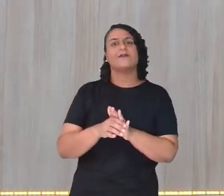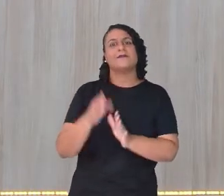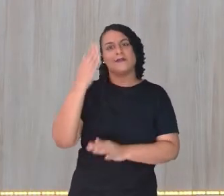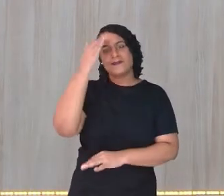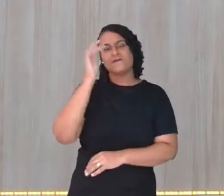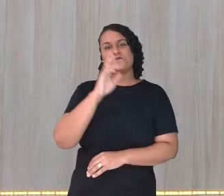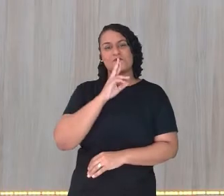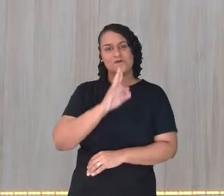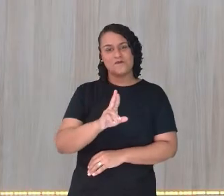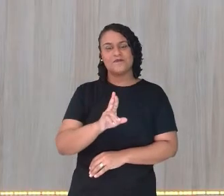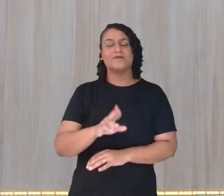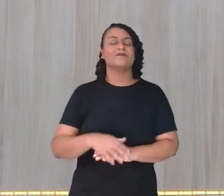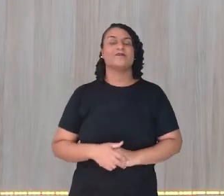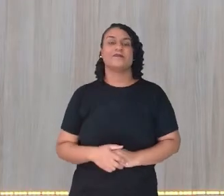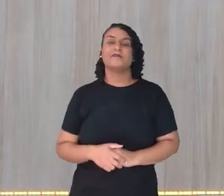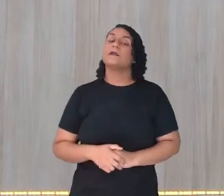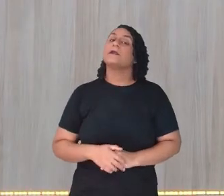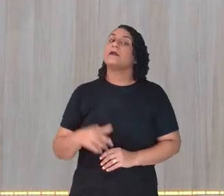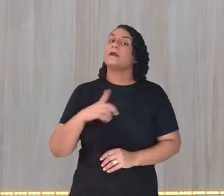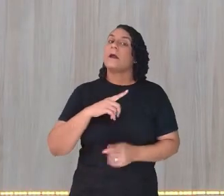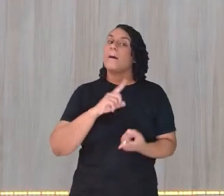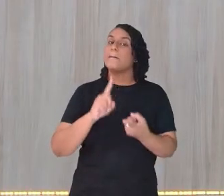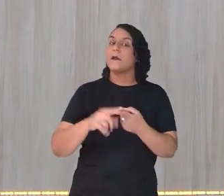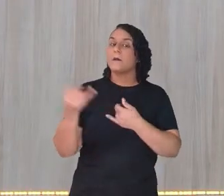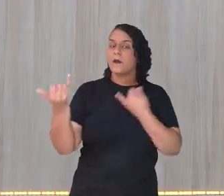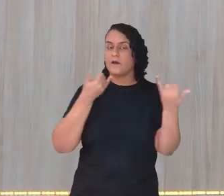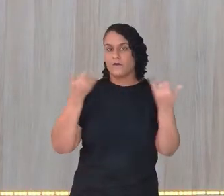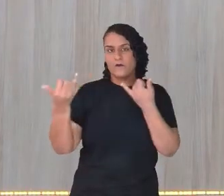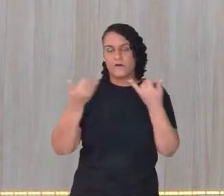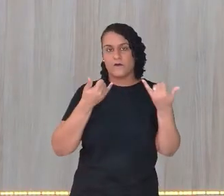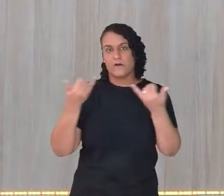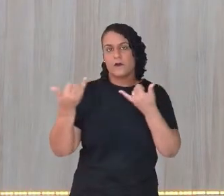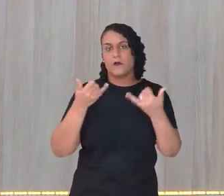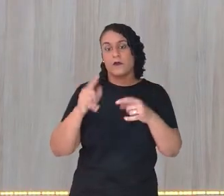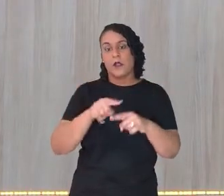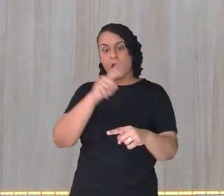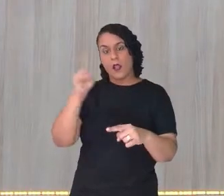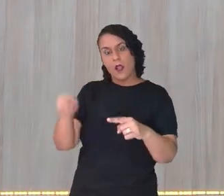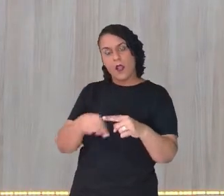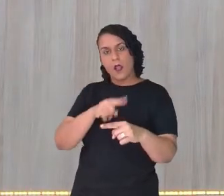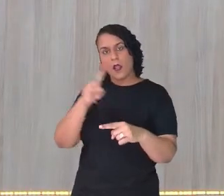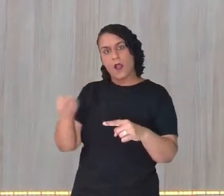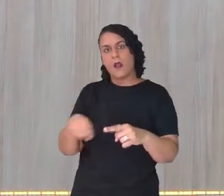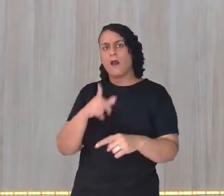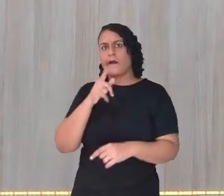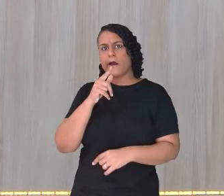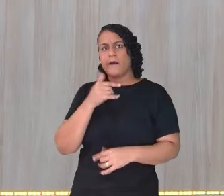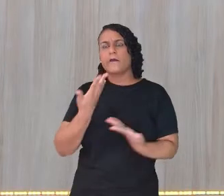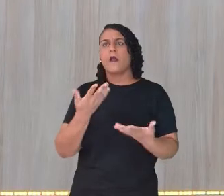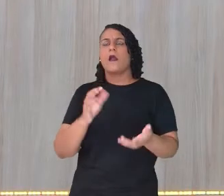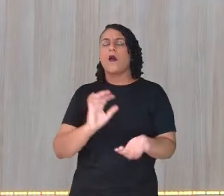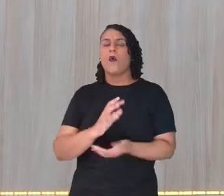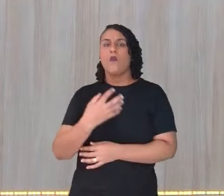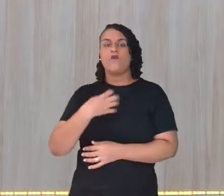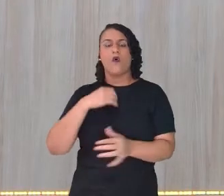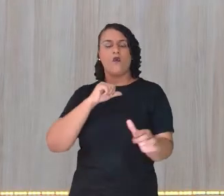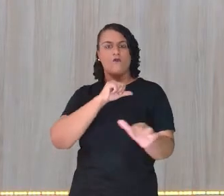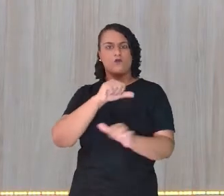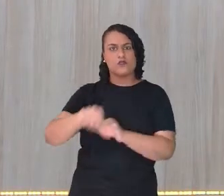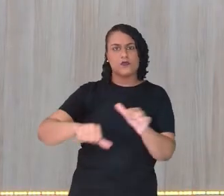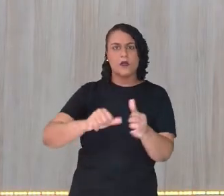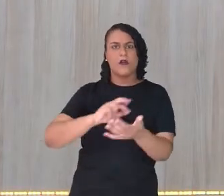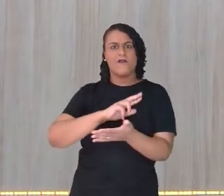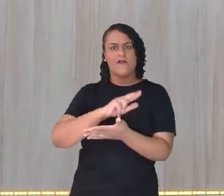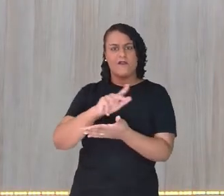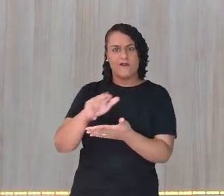ok? Então, aí a gente está com essa primeira informação, que esse ciclo é um conjunto de mudanças. E aqui, para representar,